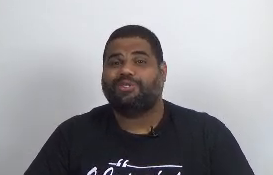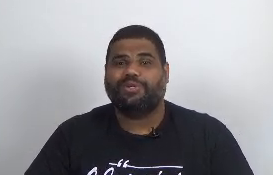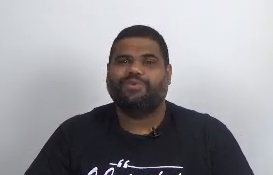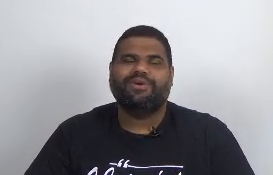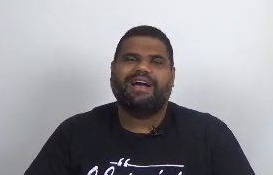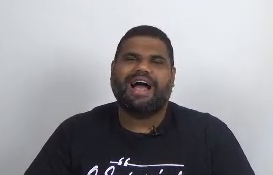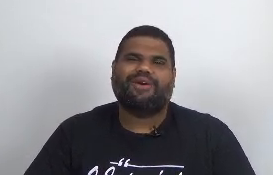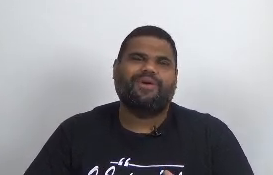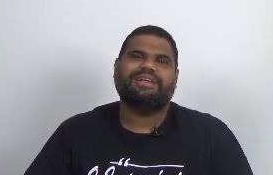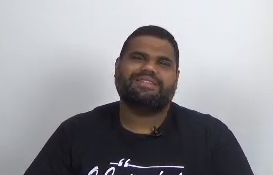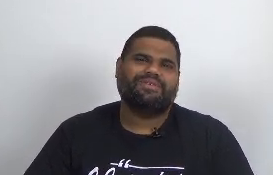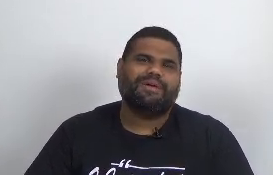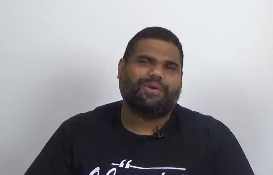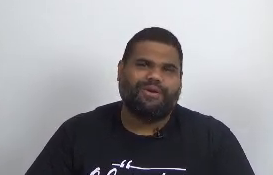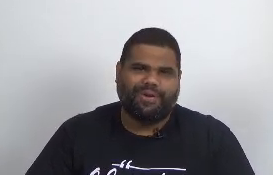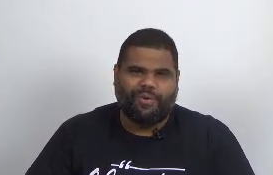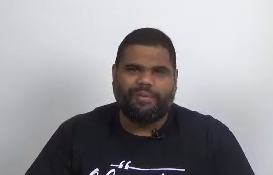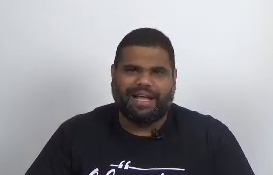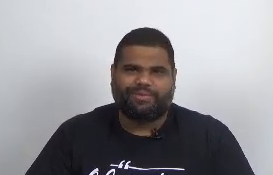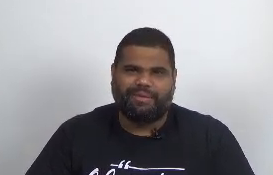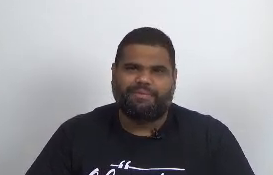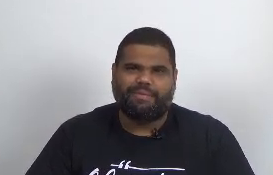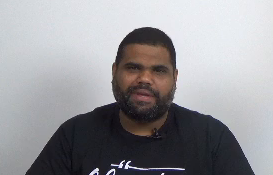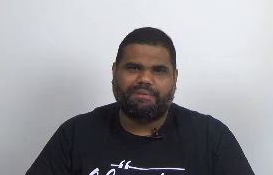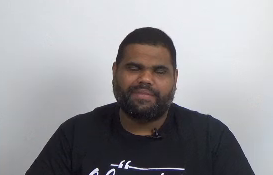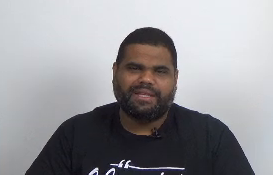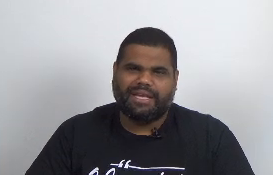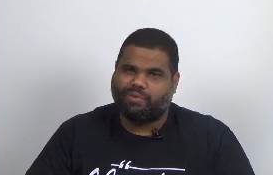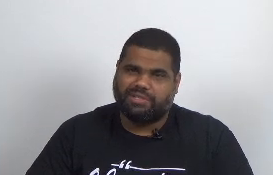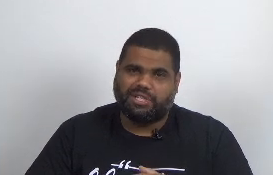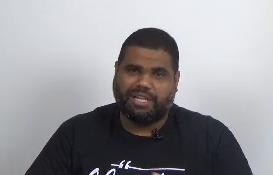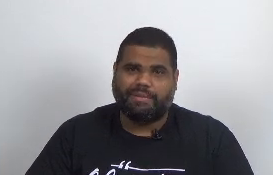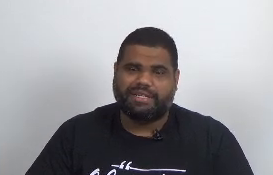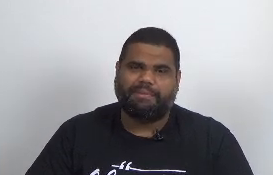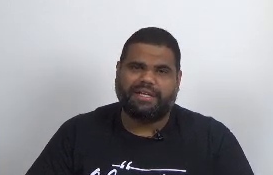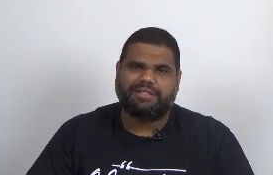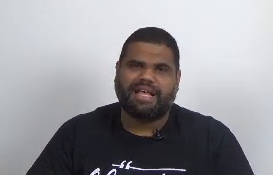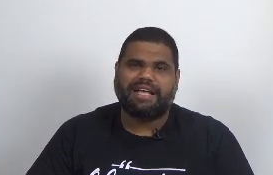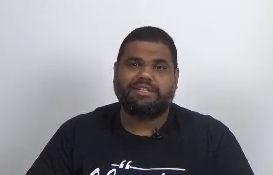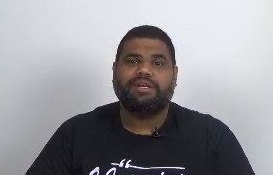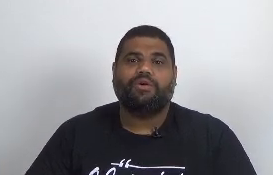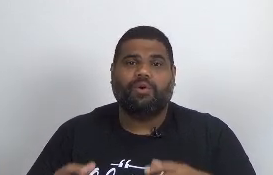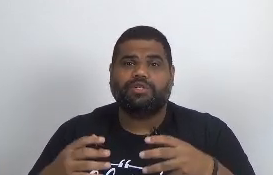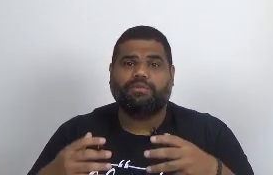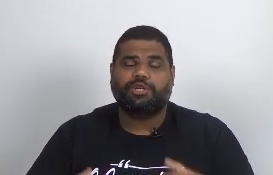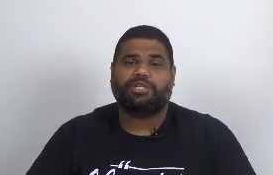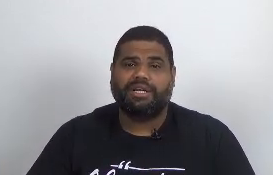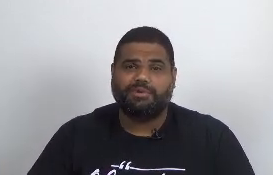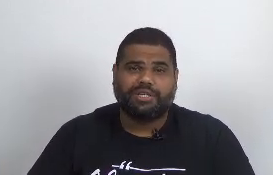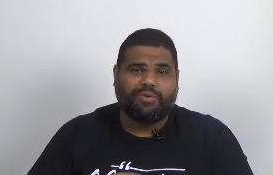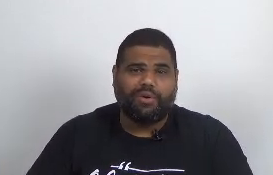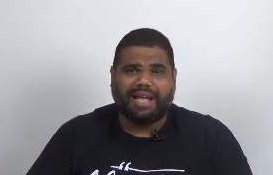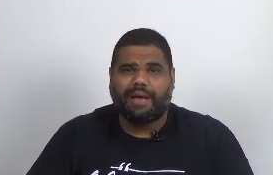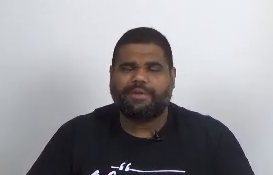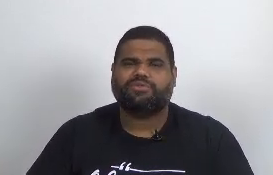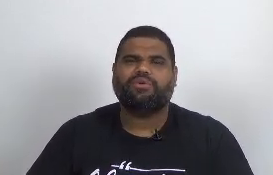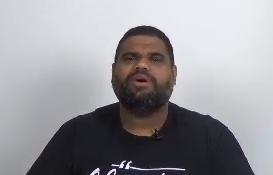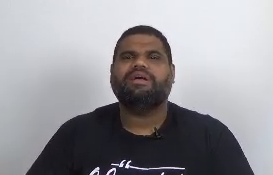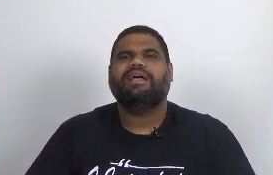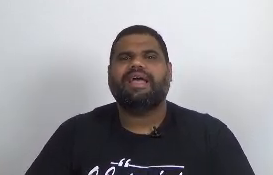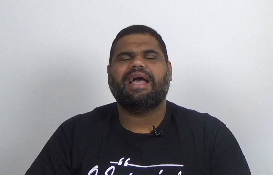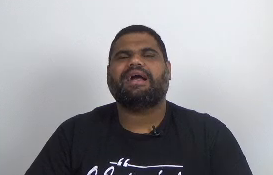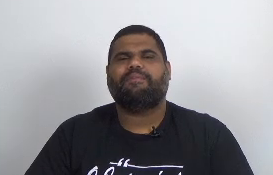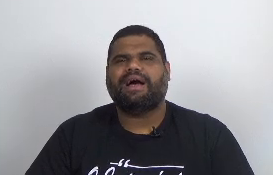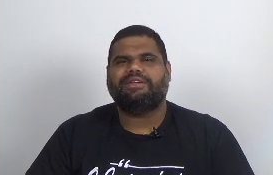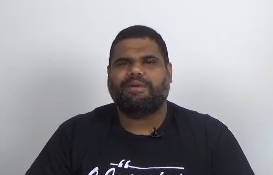não assistiu a correção da prova com o método MPP, que é um sistema de aprendizagem, onde mostramos que qualquer